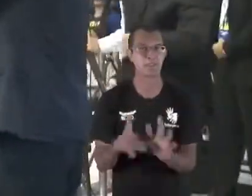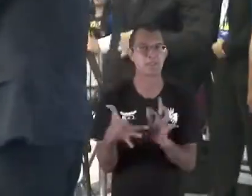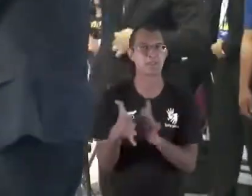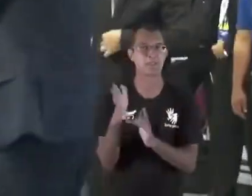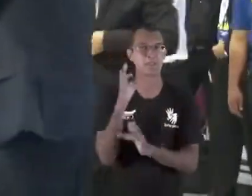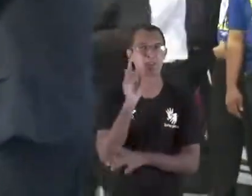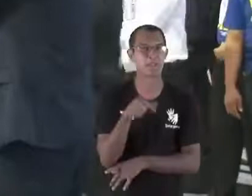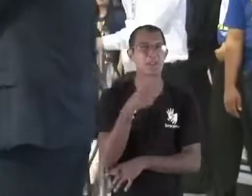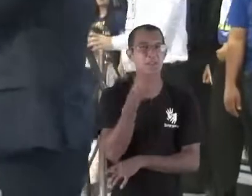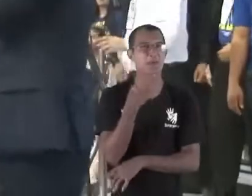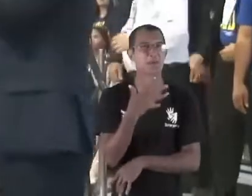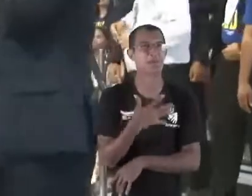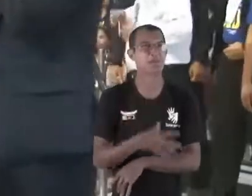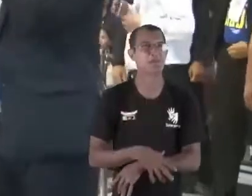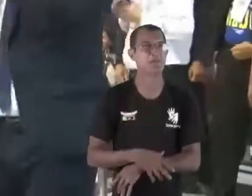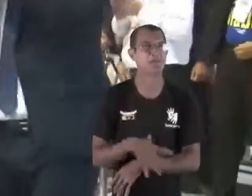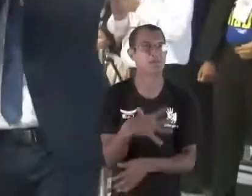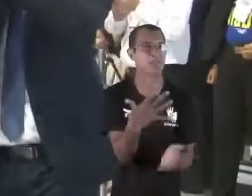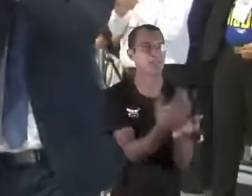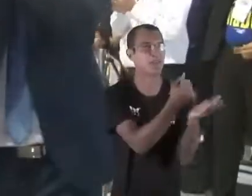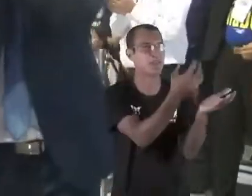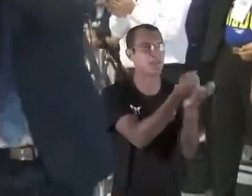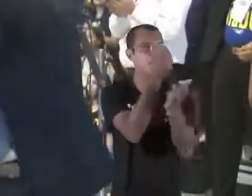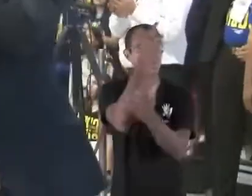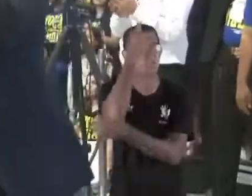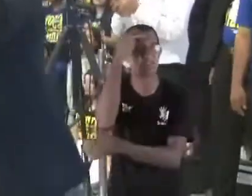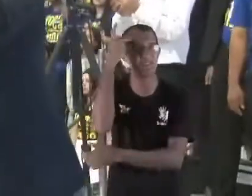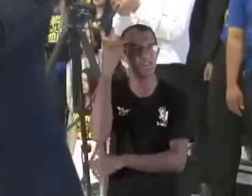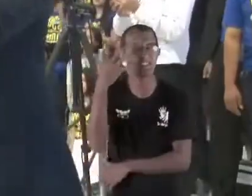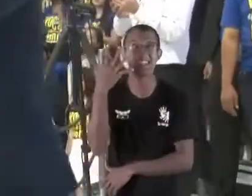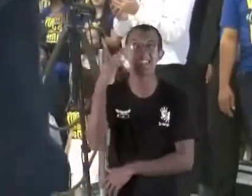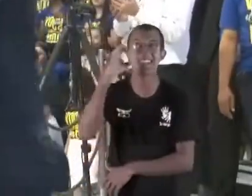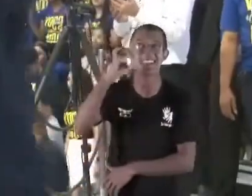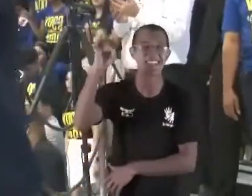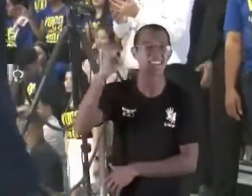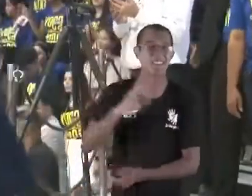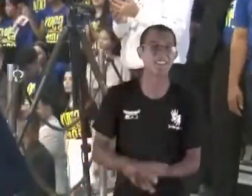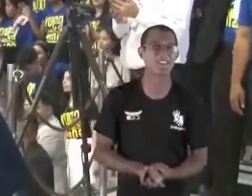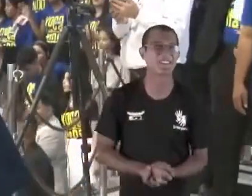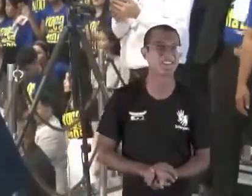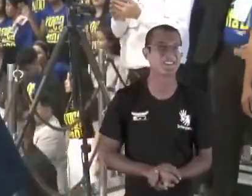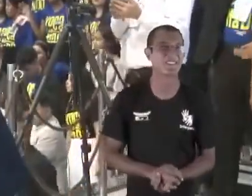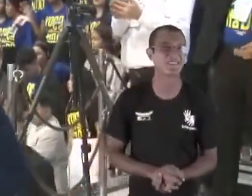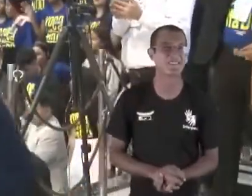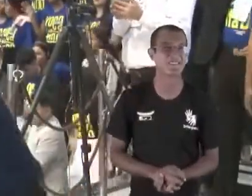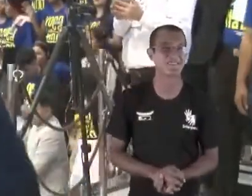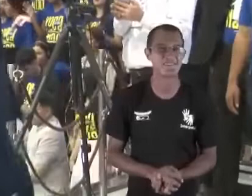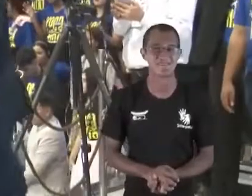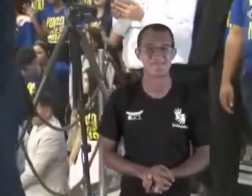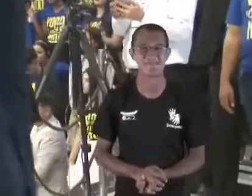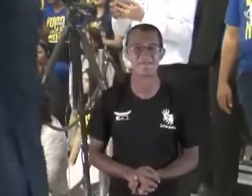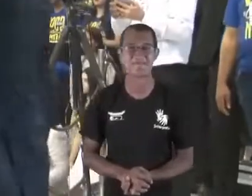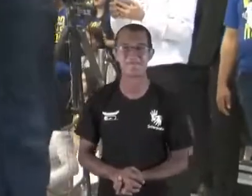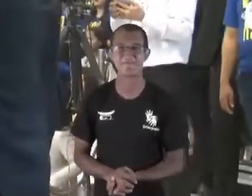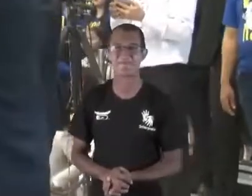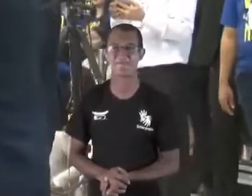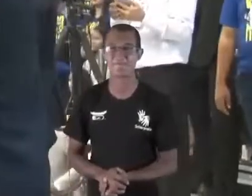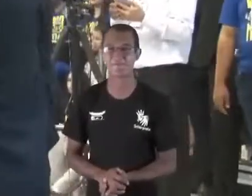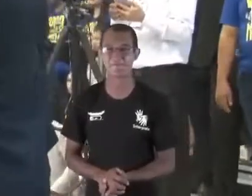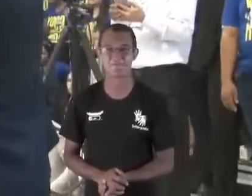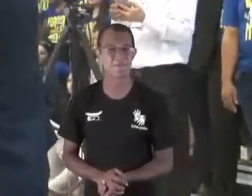33ª. Cadê a 34ª? Chegou a 34ª. Lá vem a 35ª. Cadê